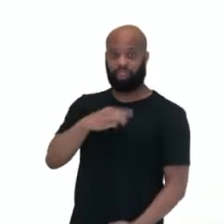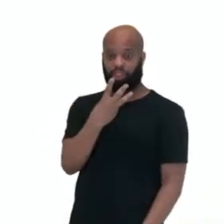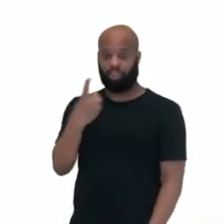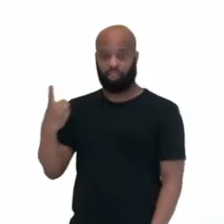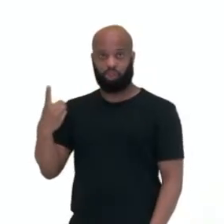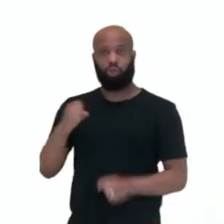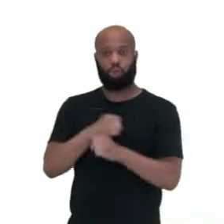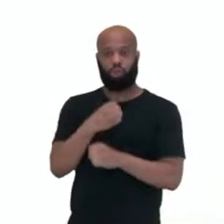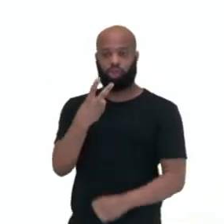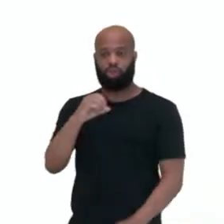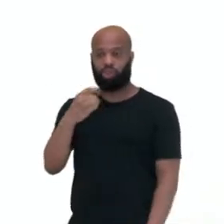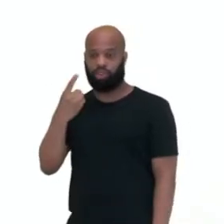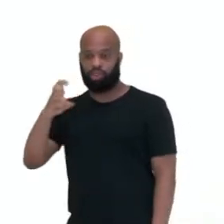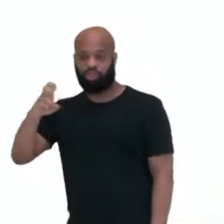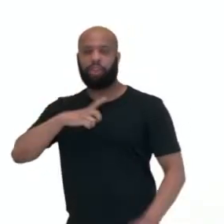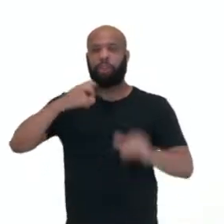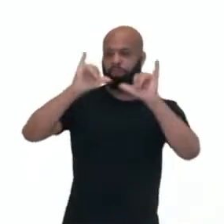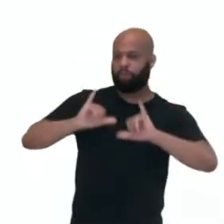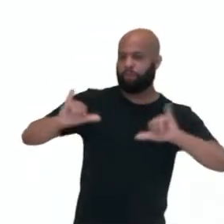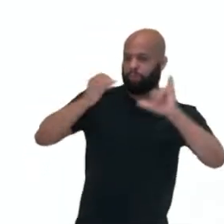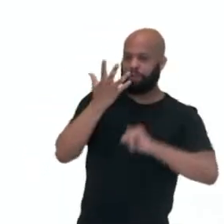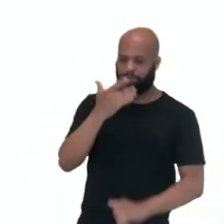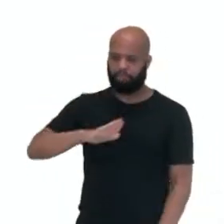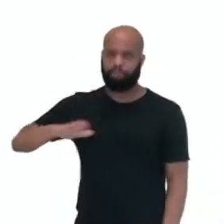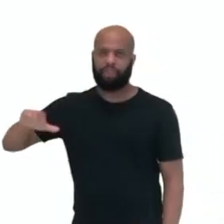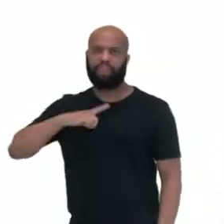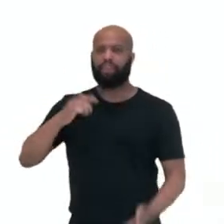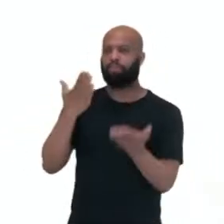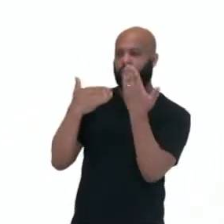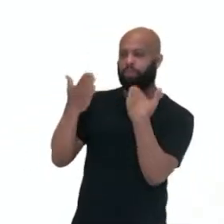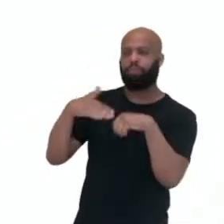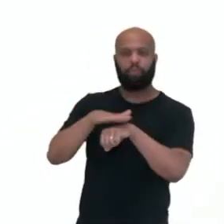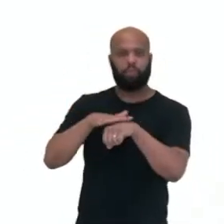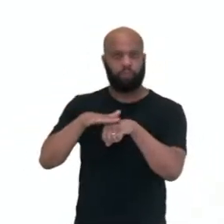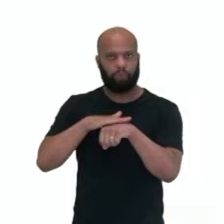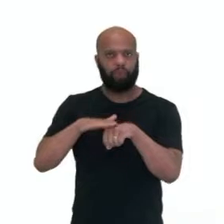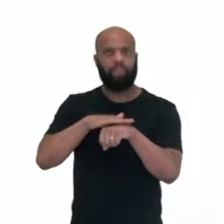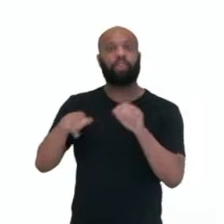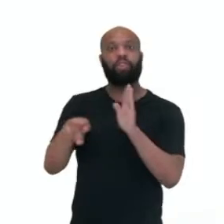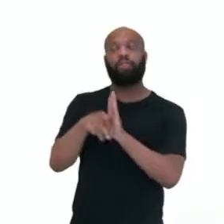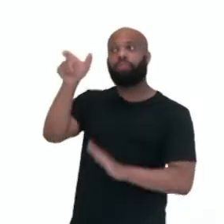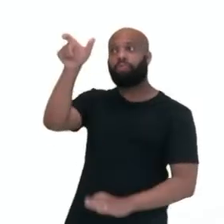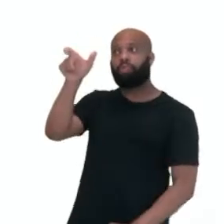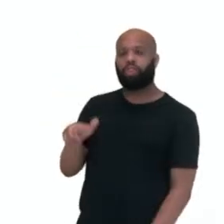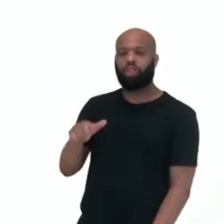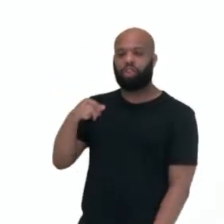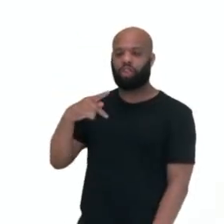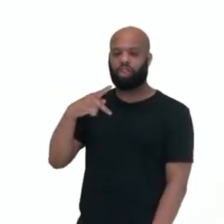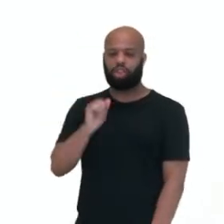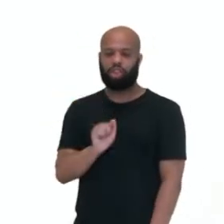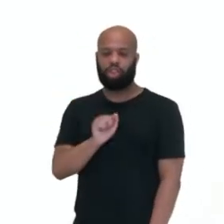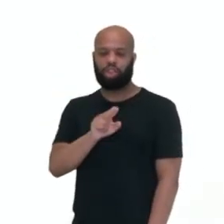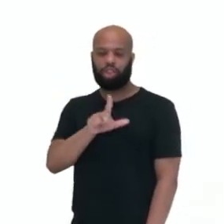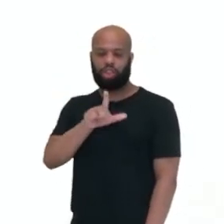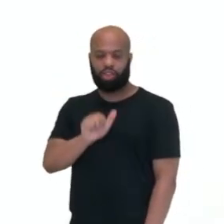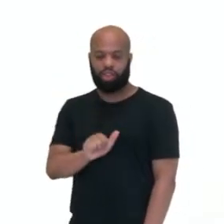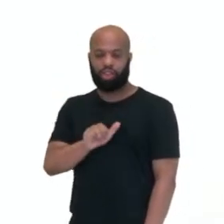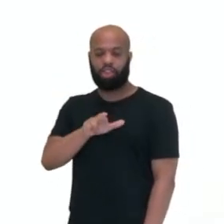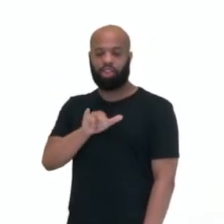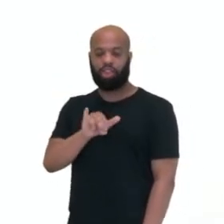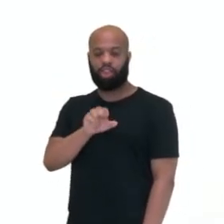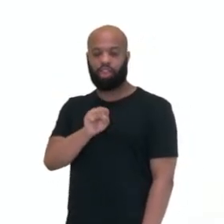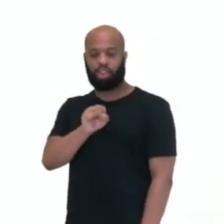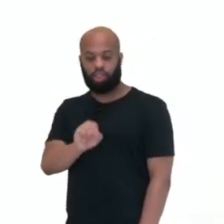2015, Publicidade e Infância, um bate-papo com a publicitária Paula Rizzo. Ela é